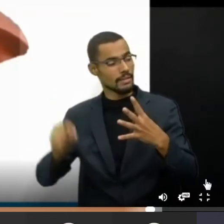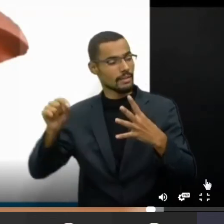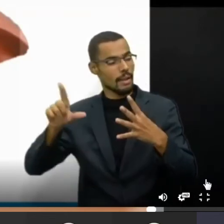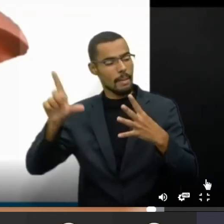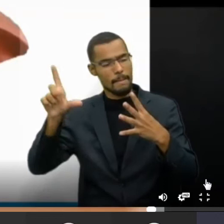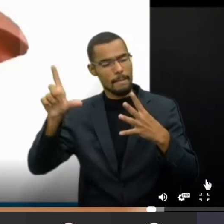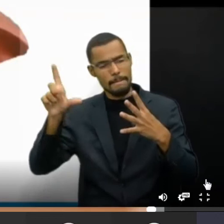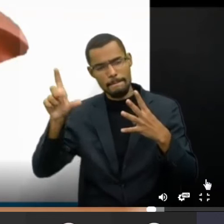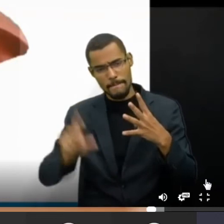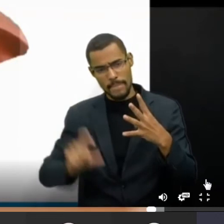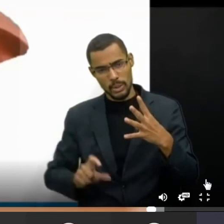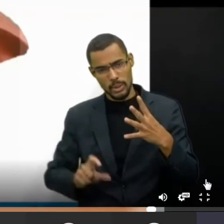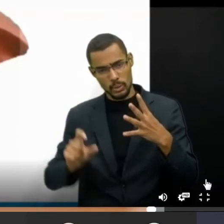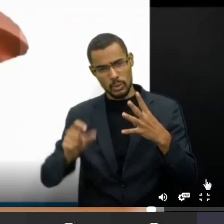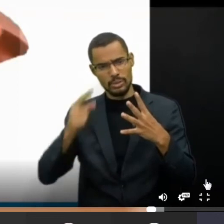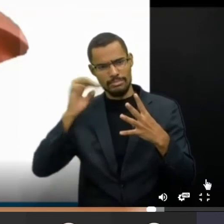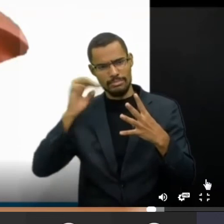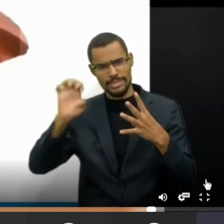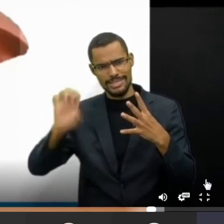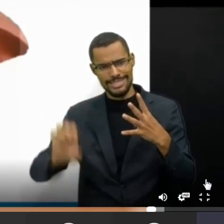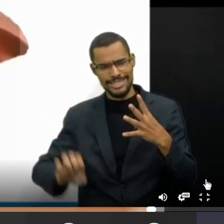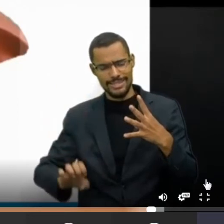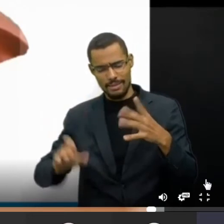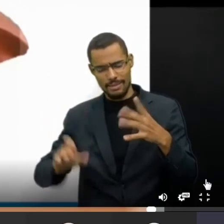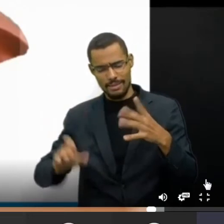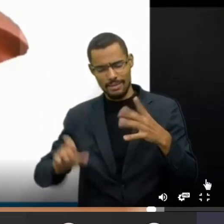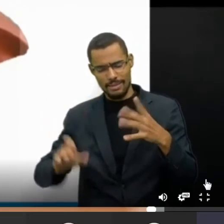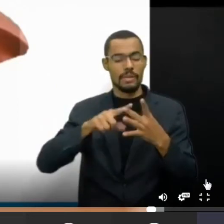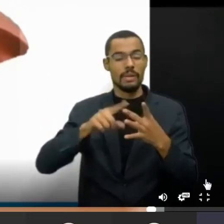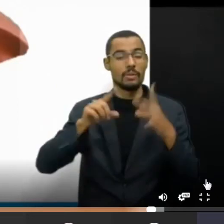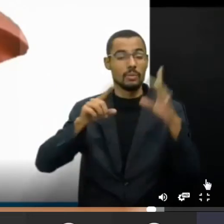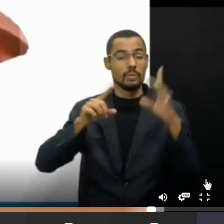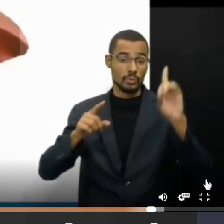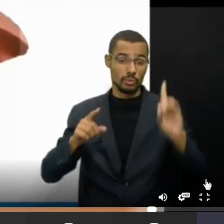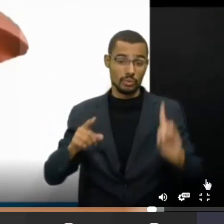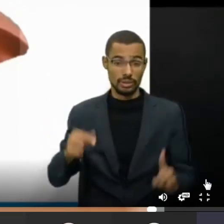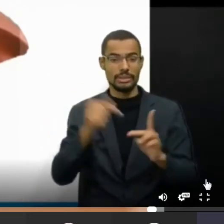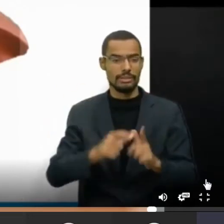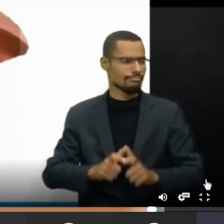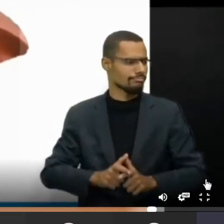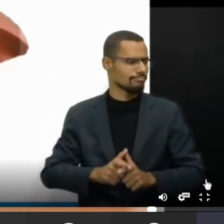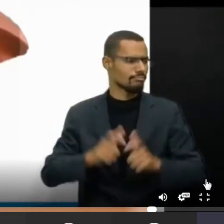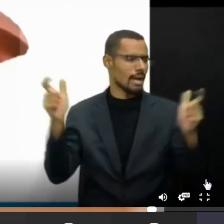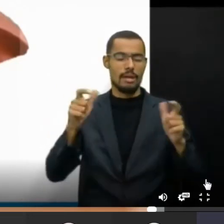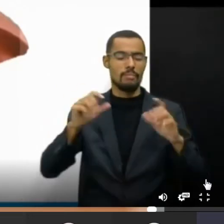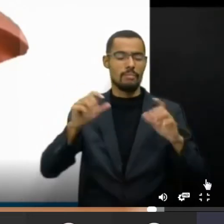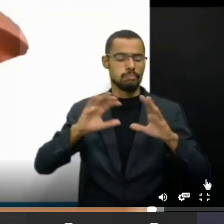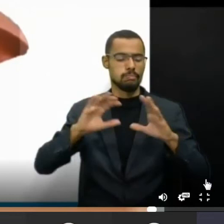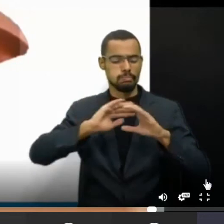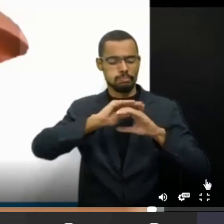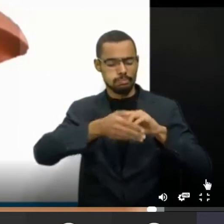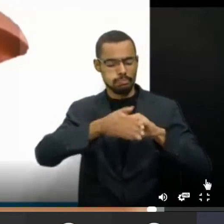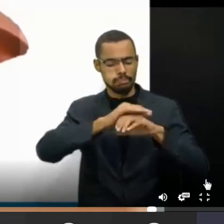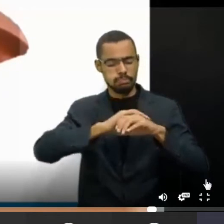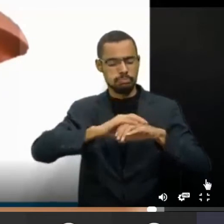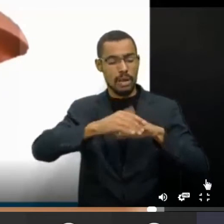que é o menor lobo, o lobo direito, que é o maior